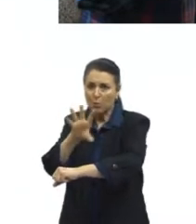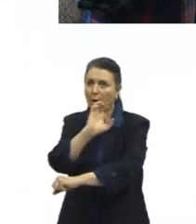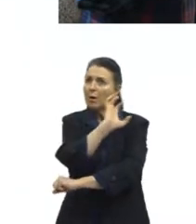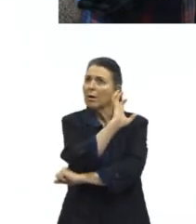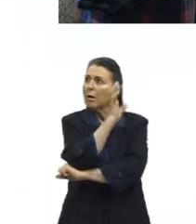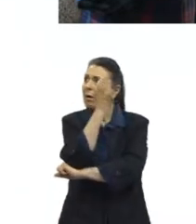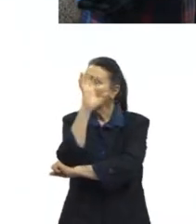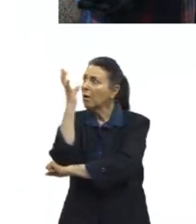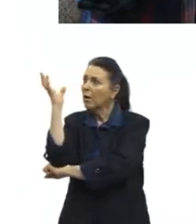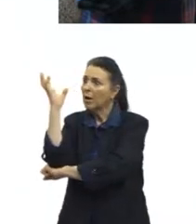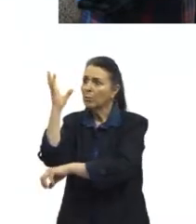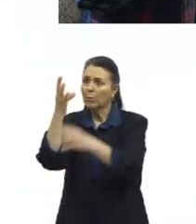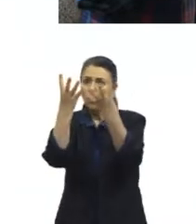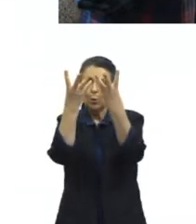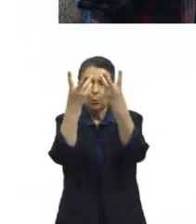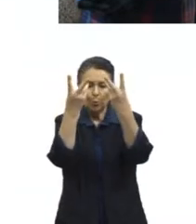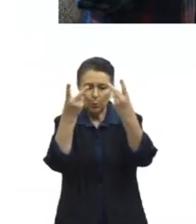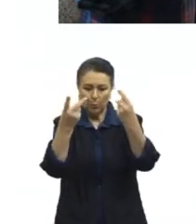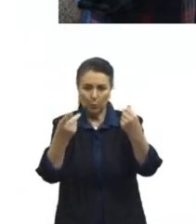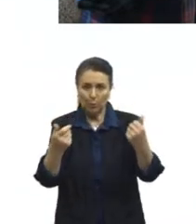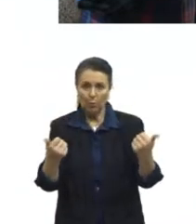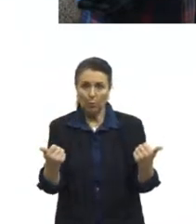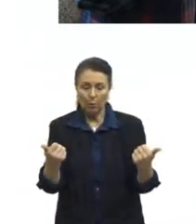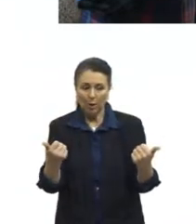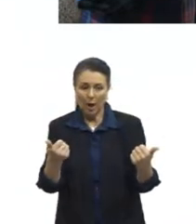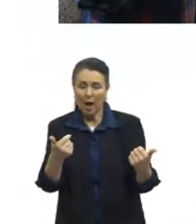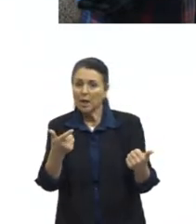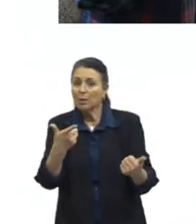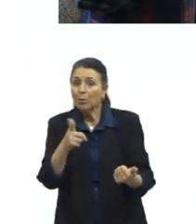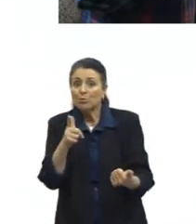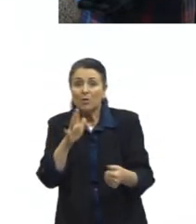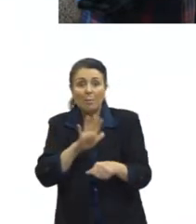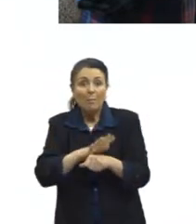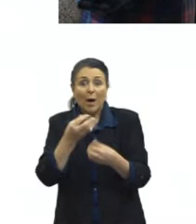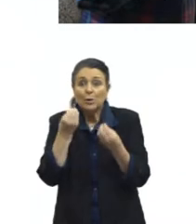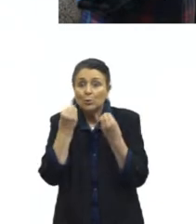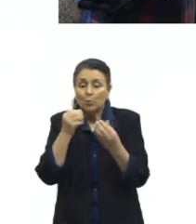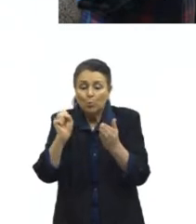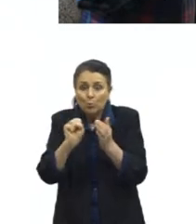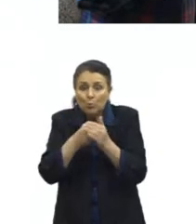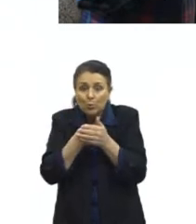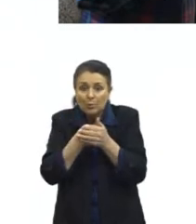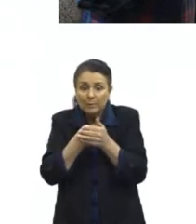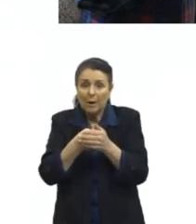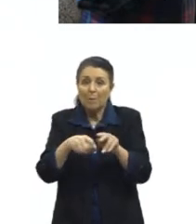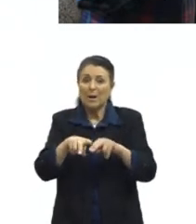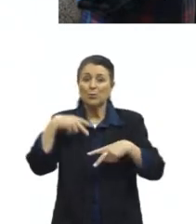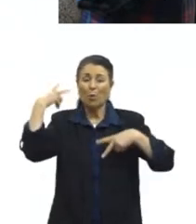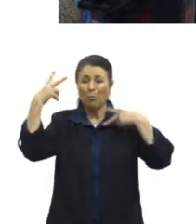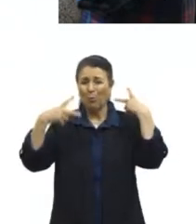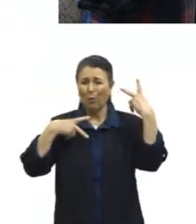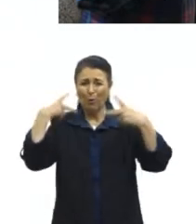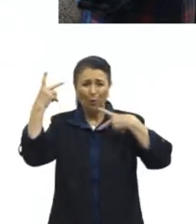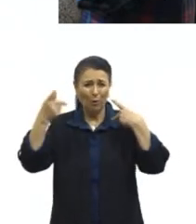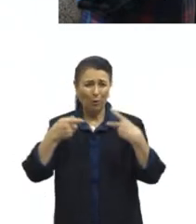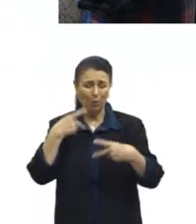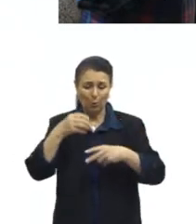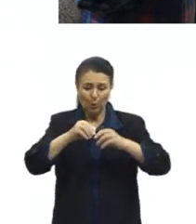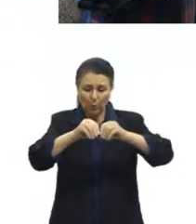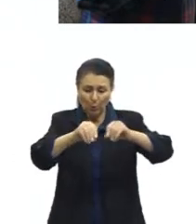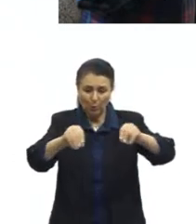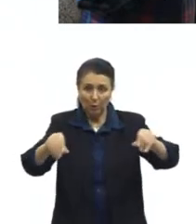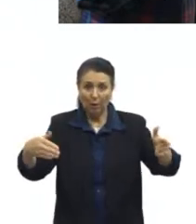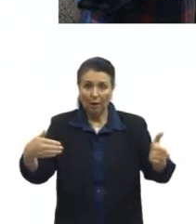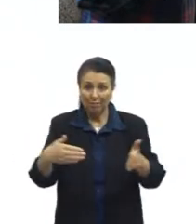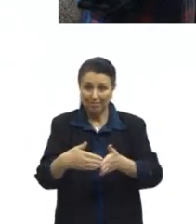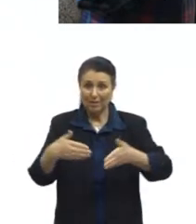a vegetação para eles não terem mais onde se camuflar só que isso além de ter poluído o solo do Vietnã até